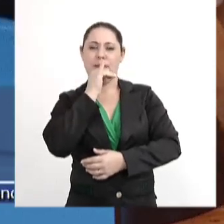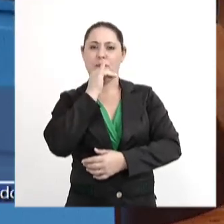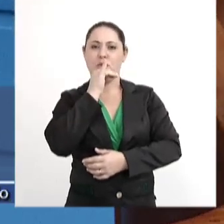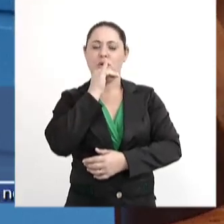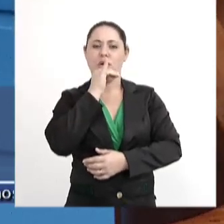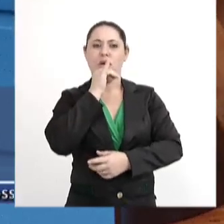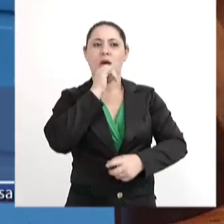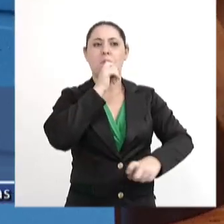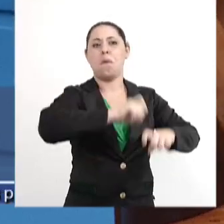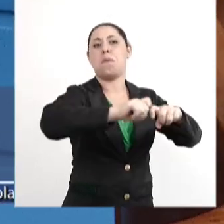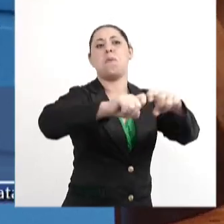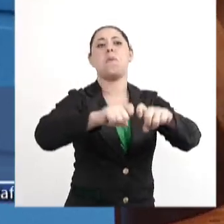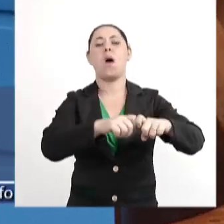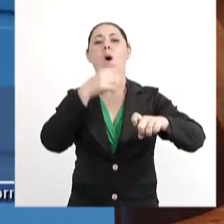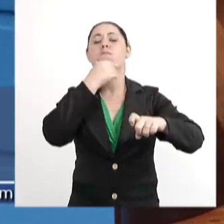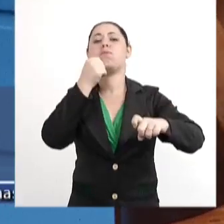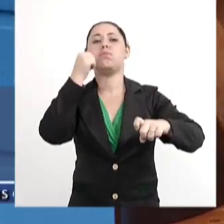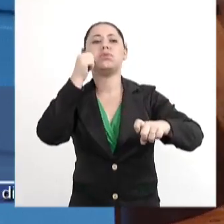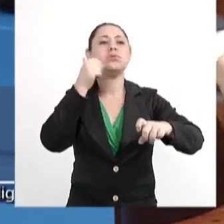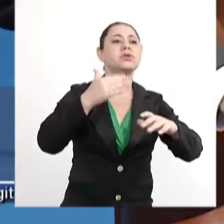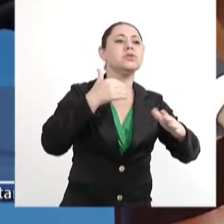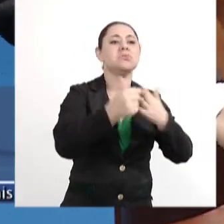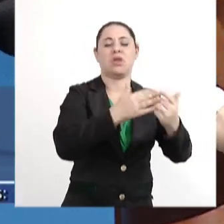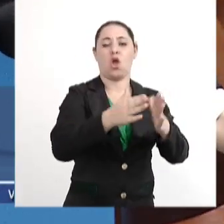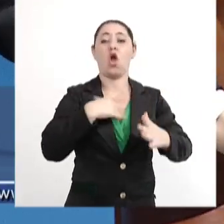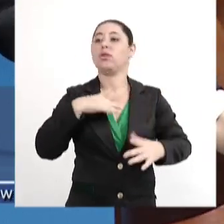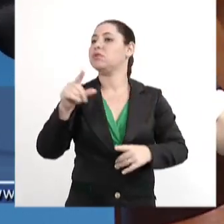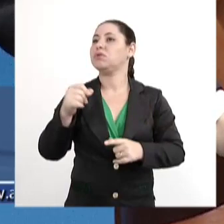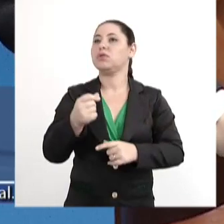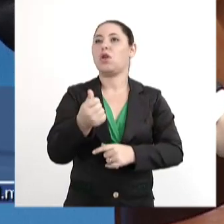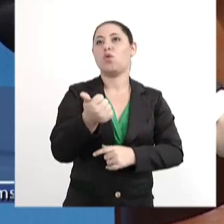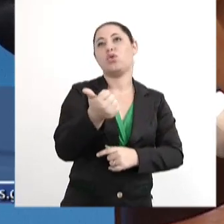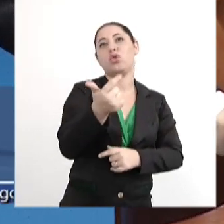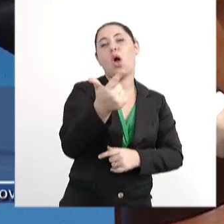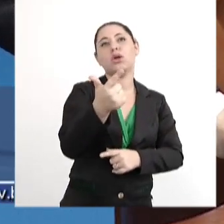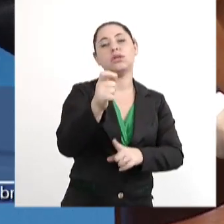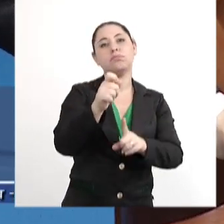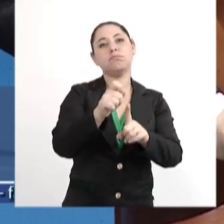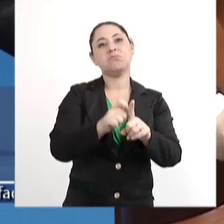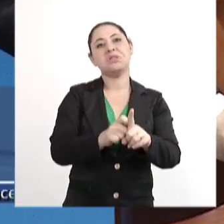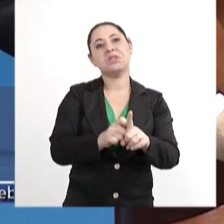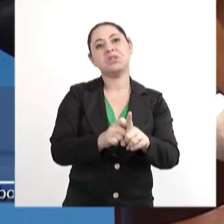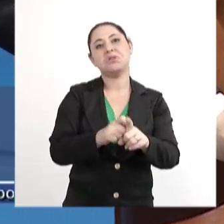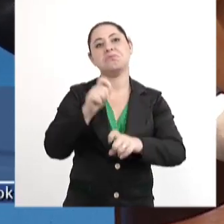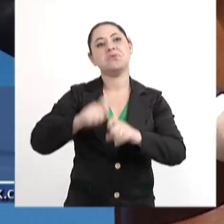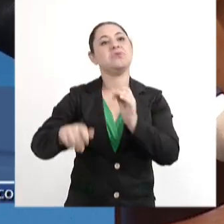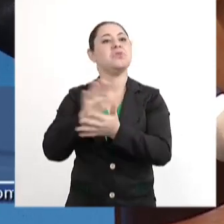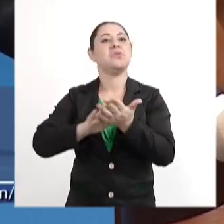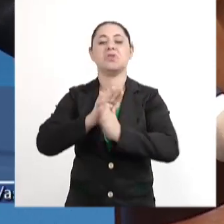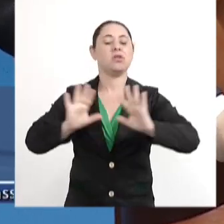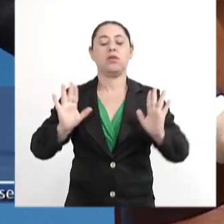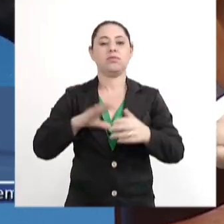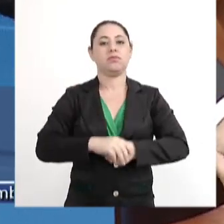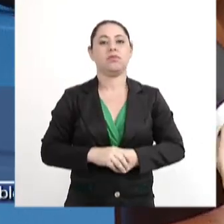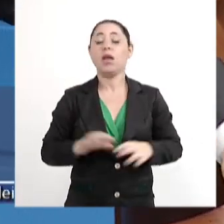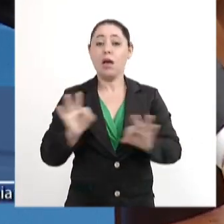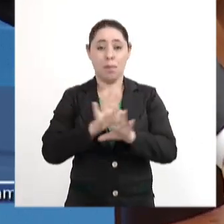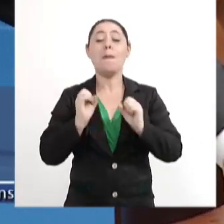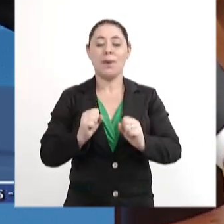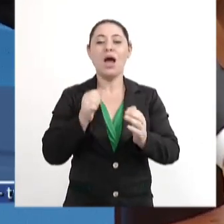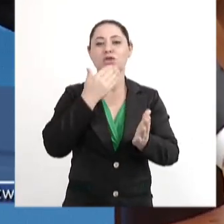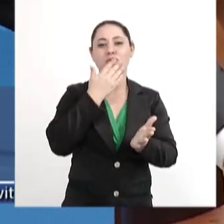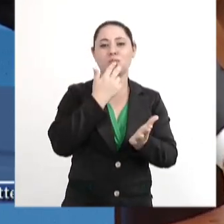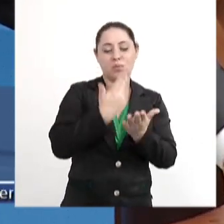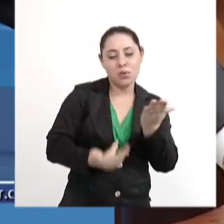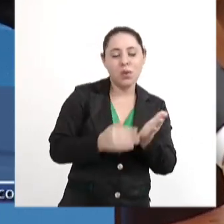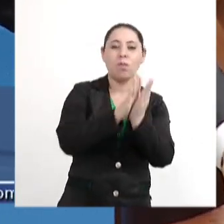chega lá e diz: não pratiquei nada nos últimos 12 meses. Acabou. Ou o cidadão